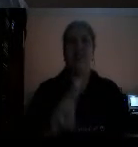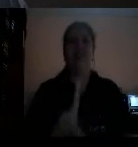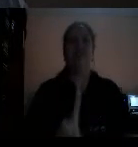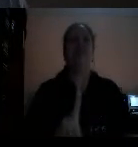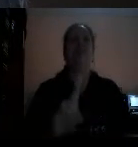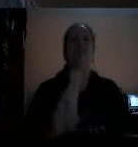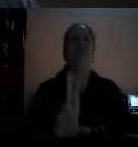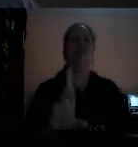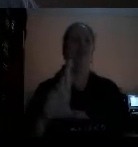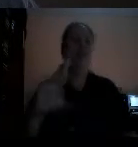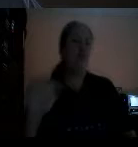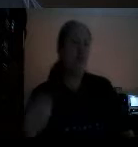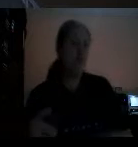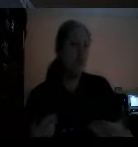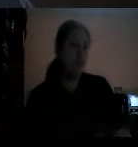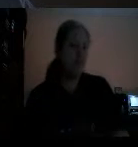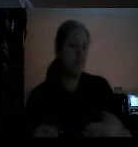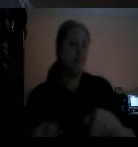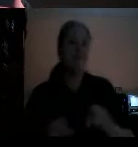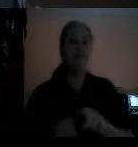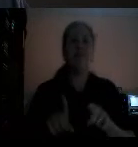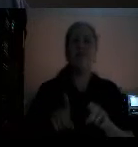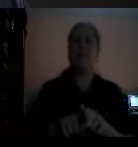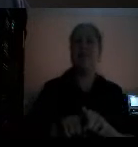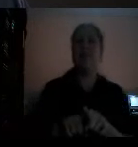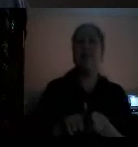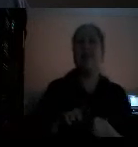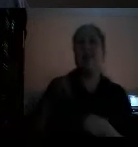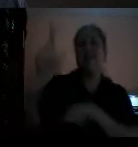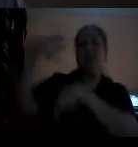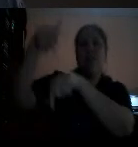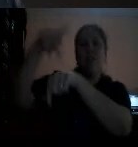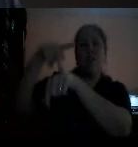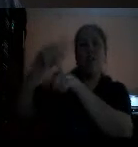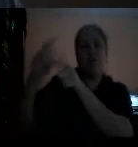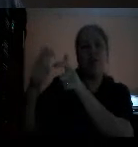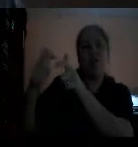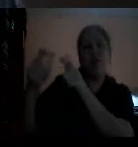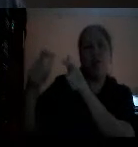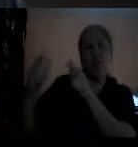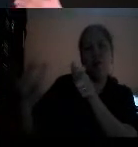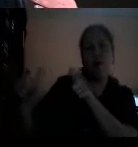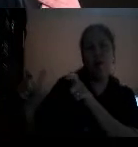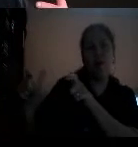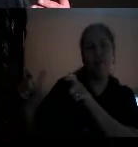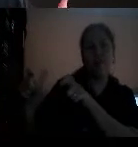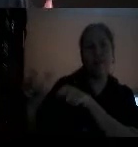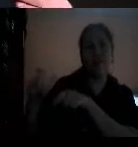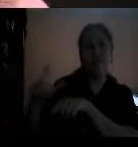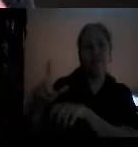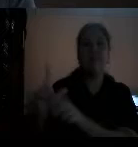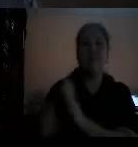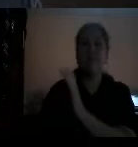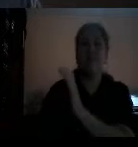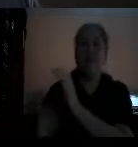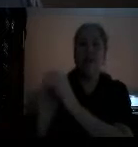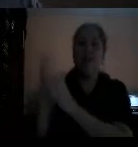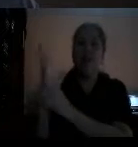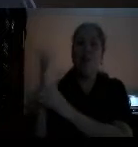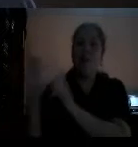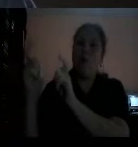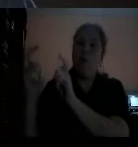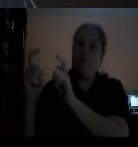Turquia. Periferização do poder. Porque a ideia não é ter uma linha limite fronteiriça com a